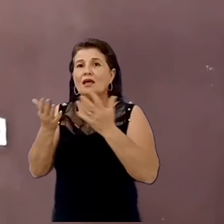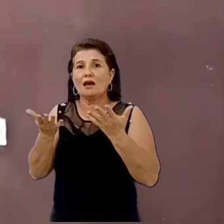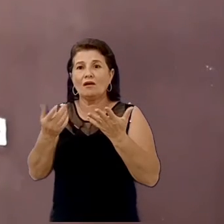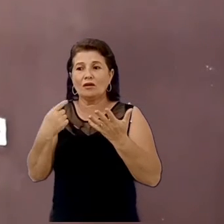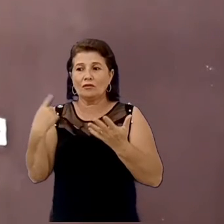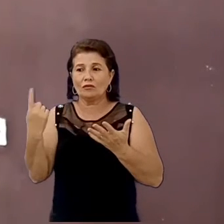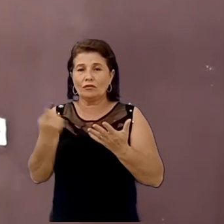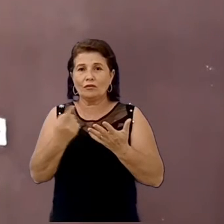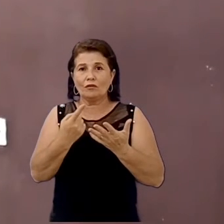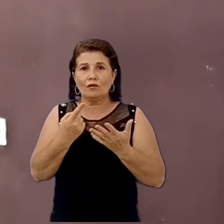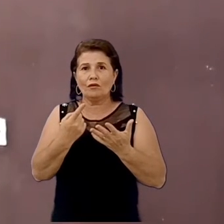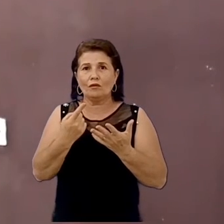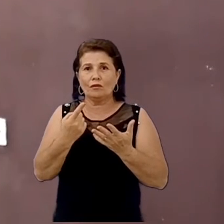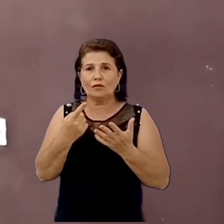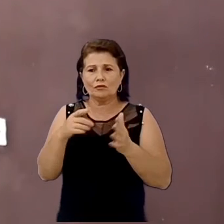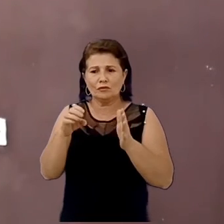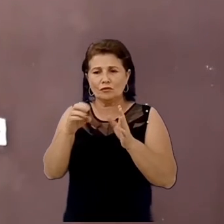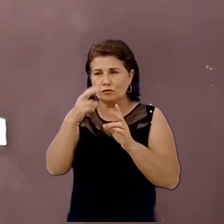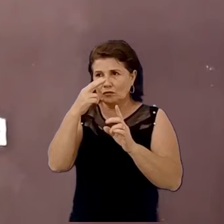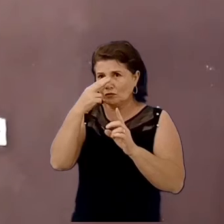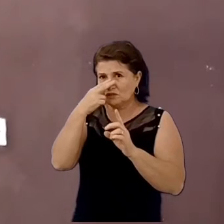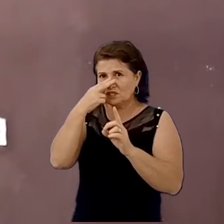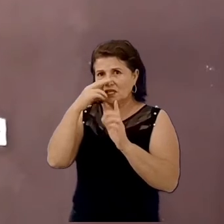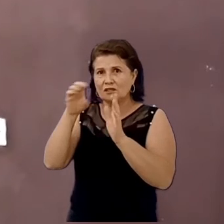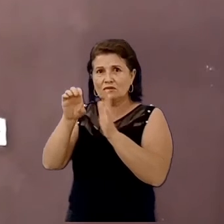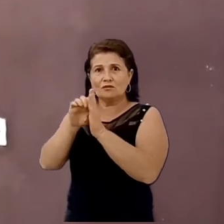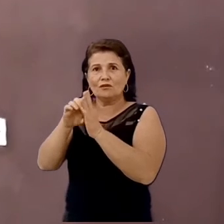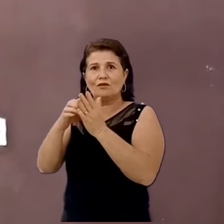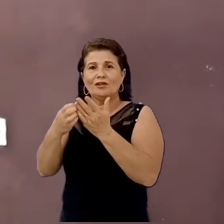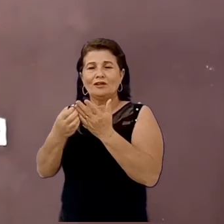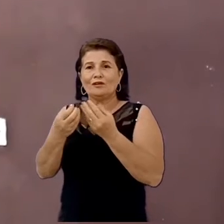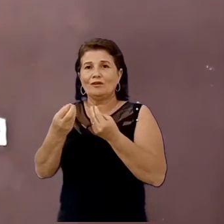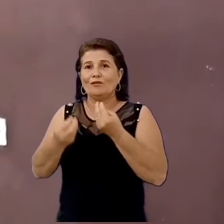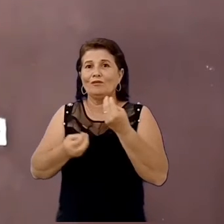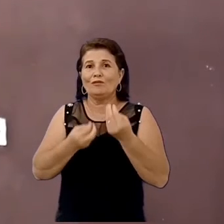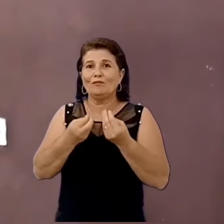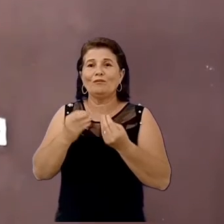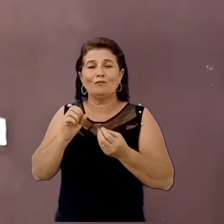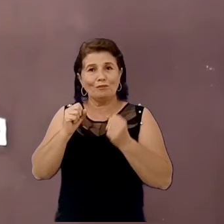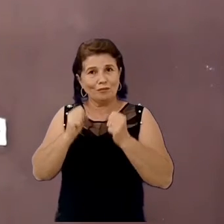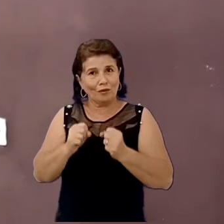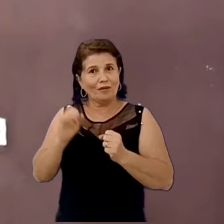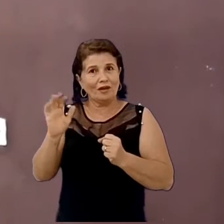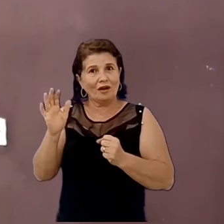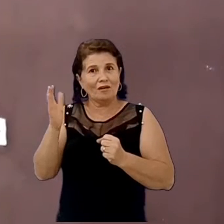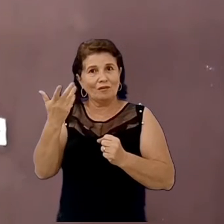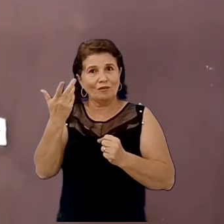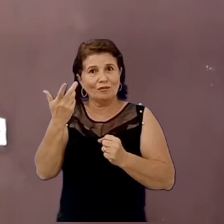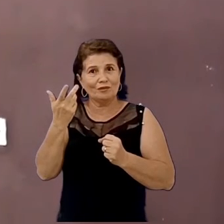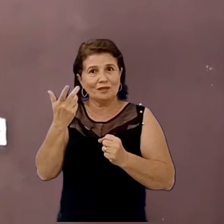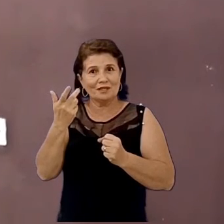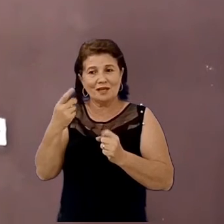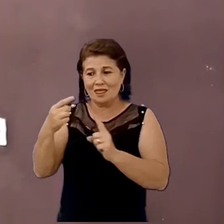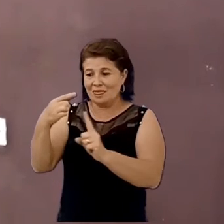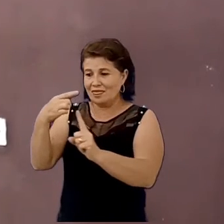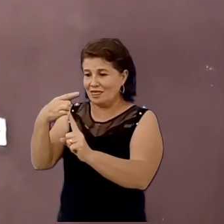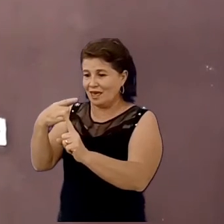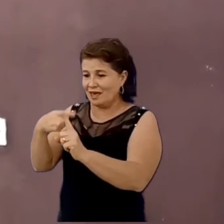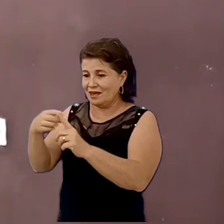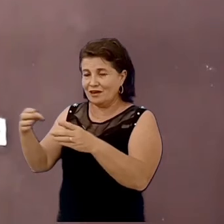eu olho aqui para os crentes de Colossenses e penso que é possível que no meio da igreja de